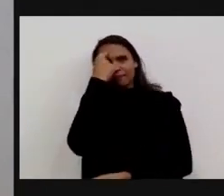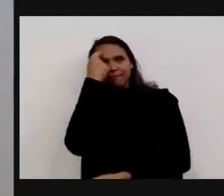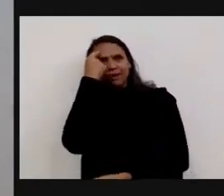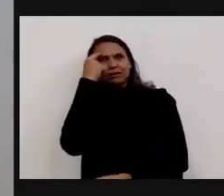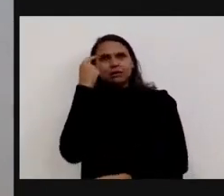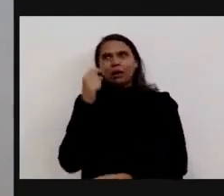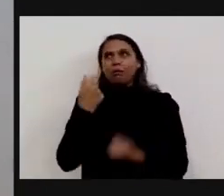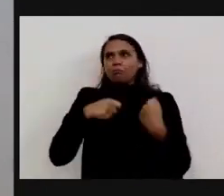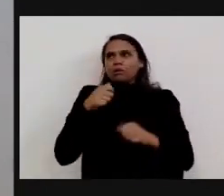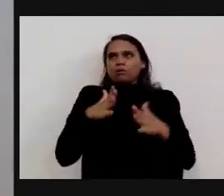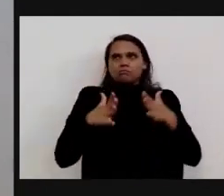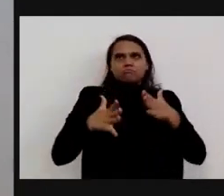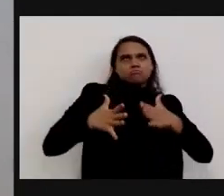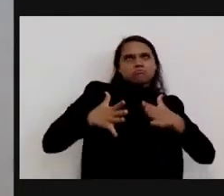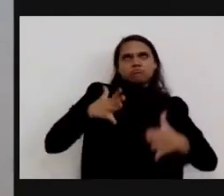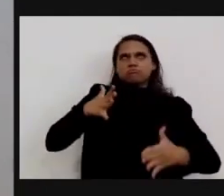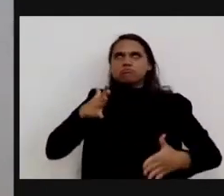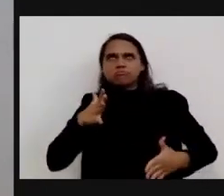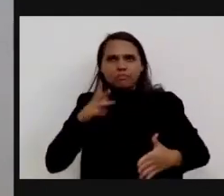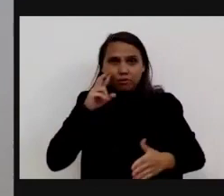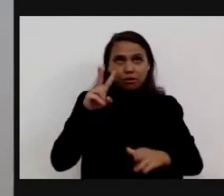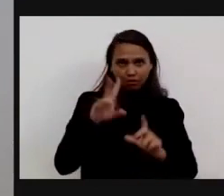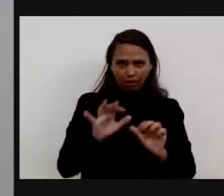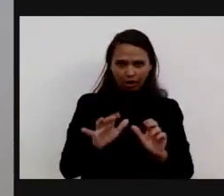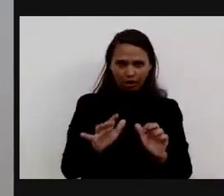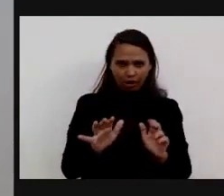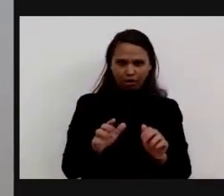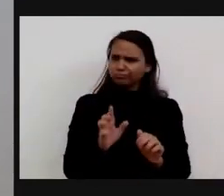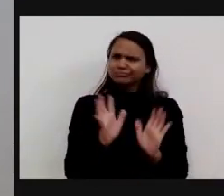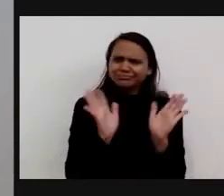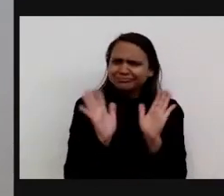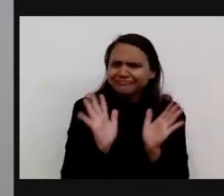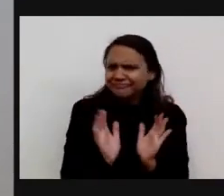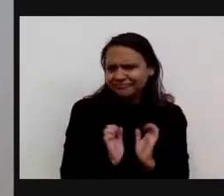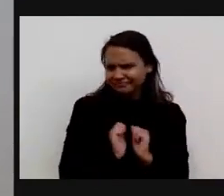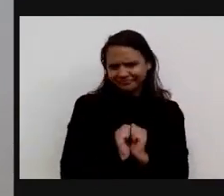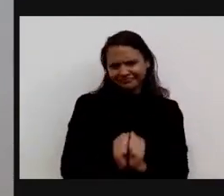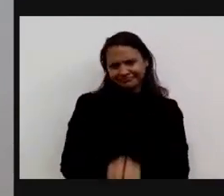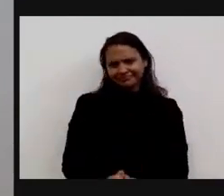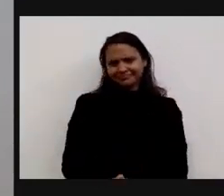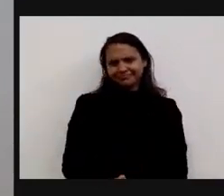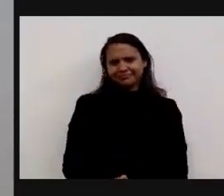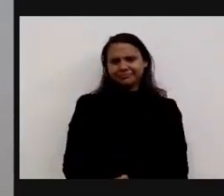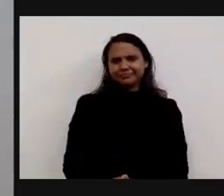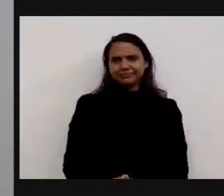não trabalha tem que ser máquina robô olhando para a tela apertando o botão não a gente não é máquina tá